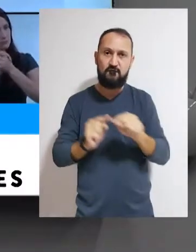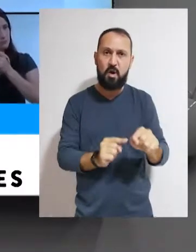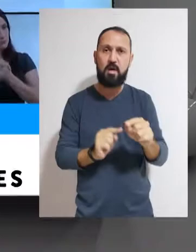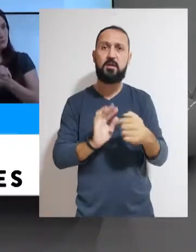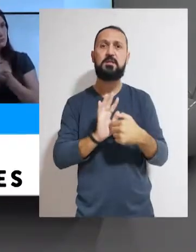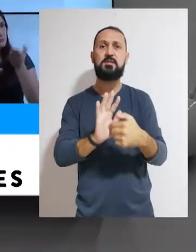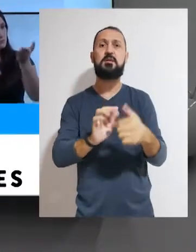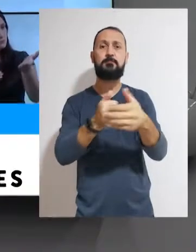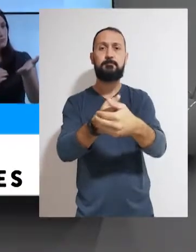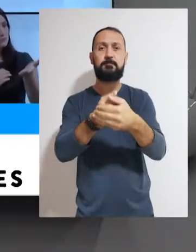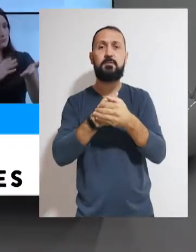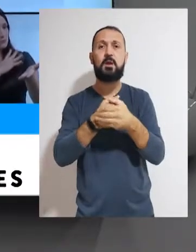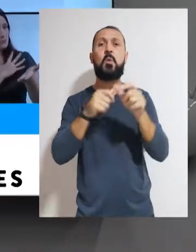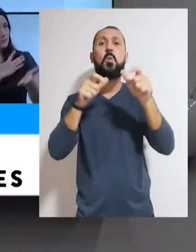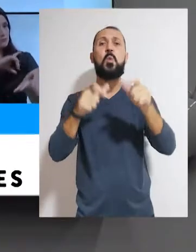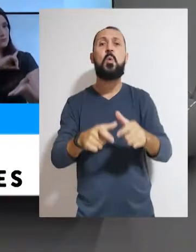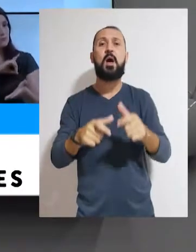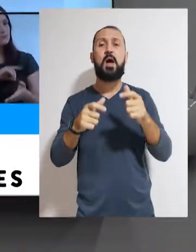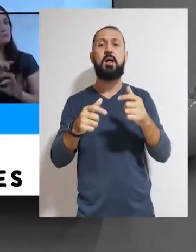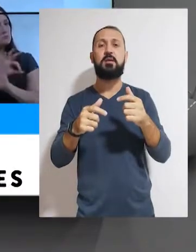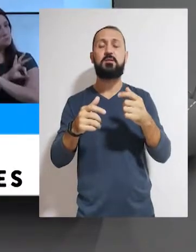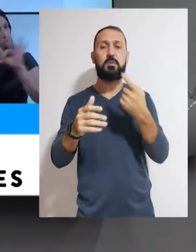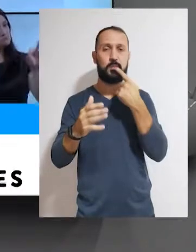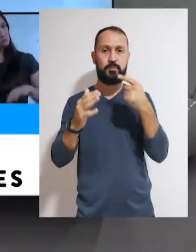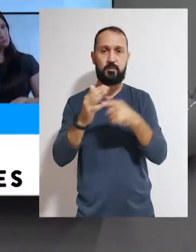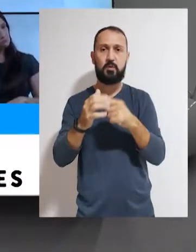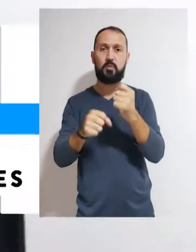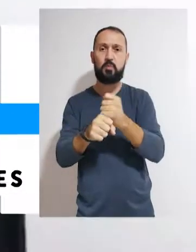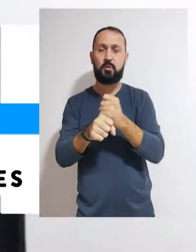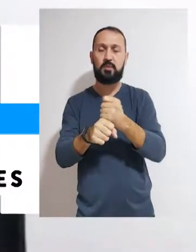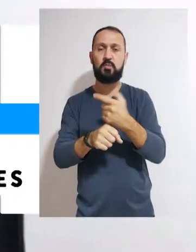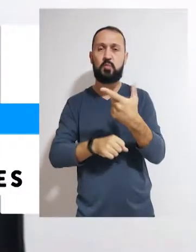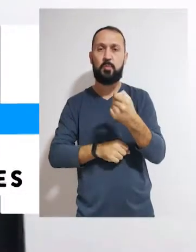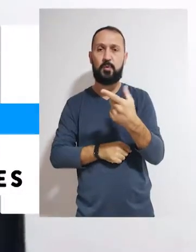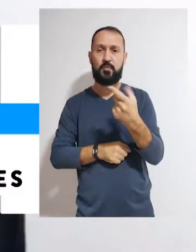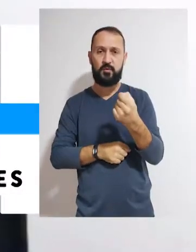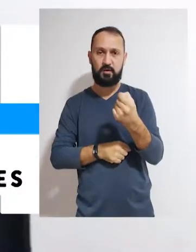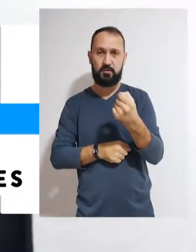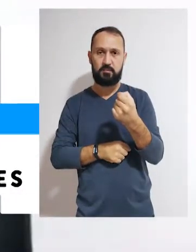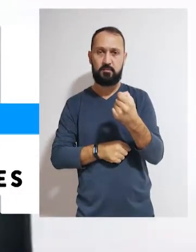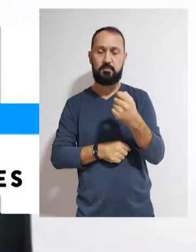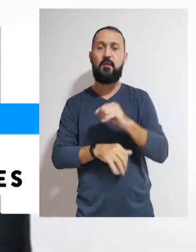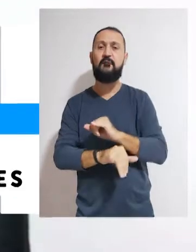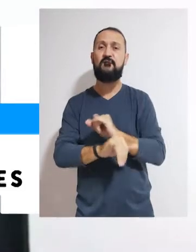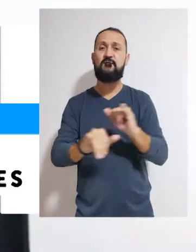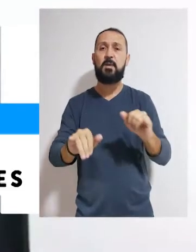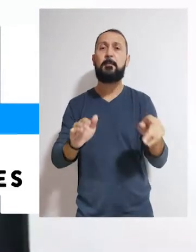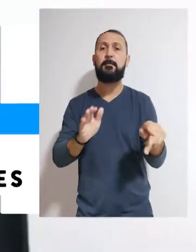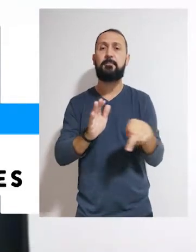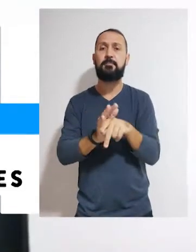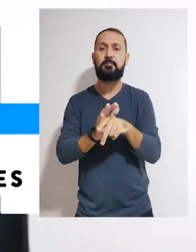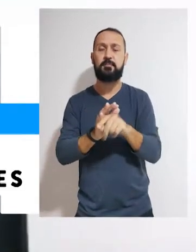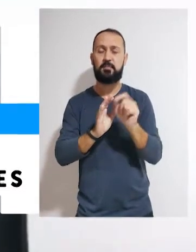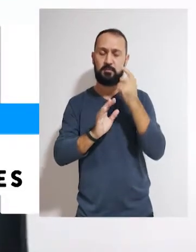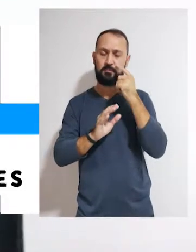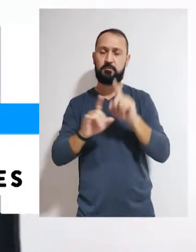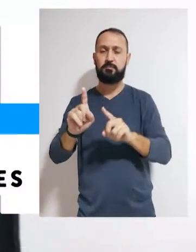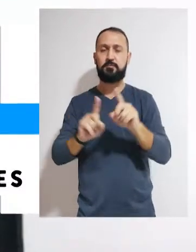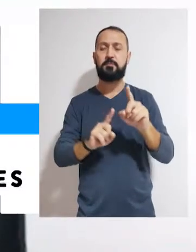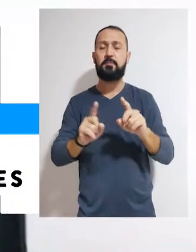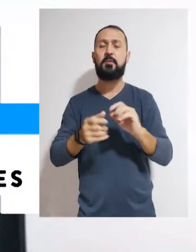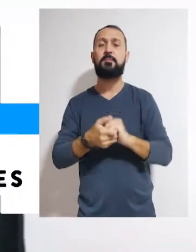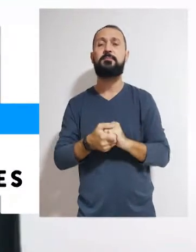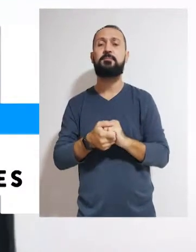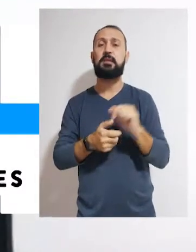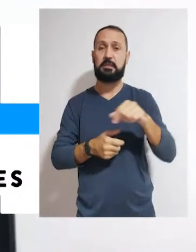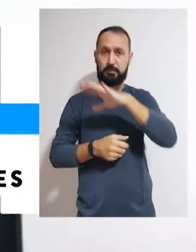e Familiar defende os canais de denúncia. Em 2020, Segundo dados daí do mapa